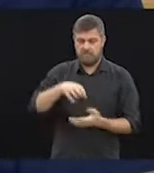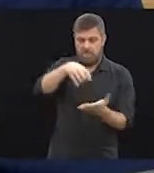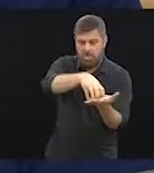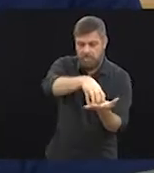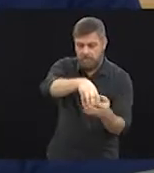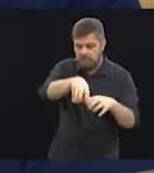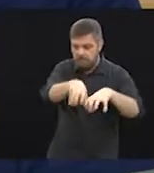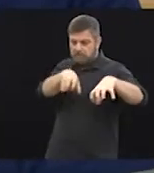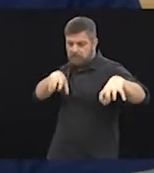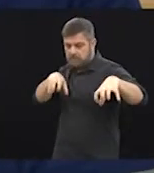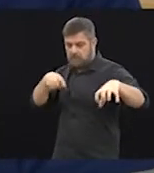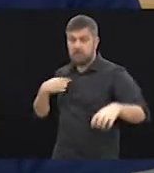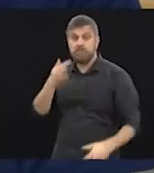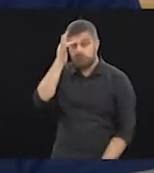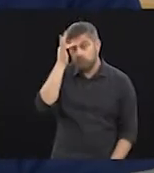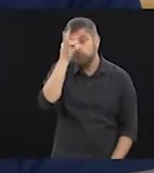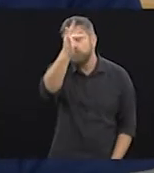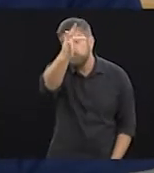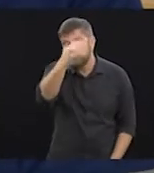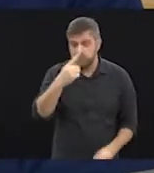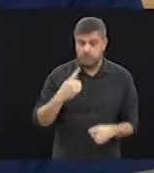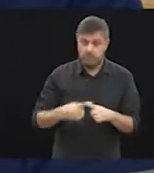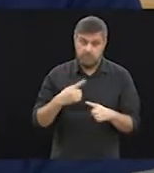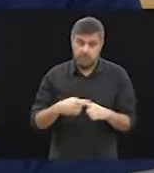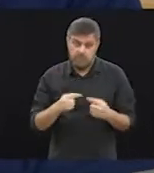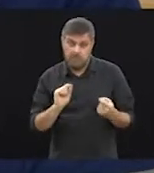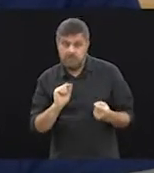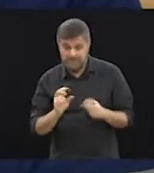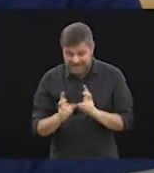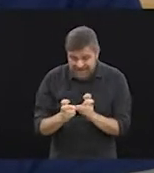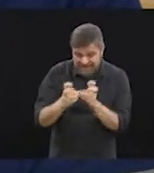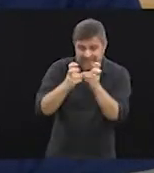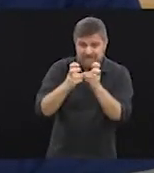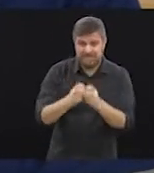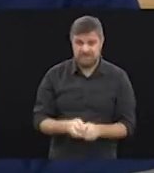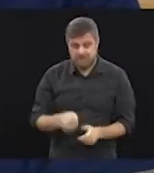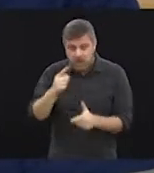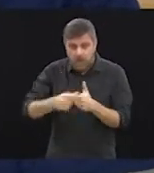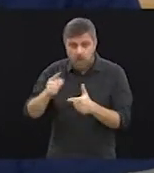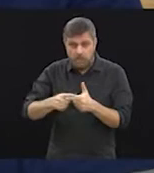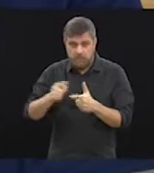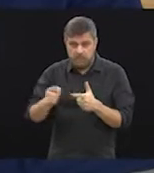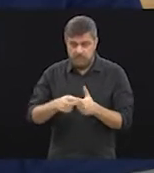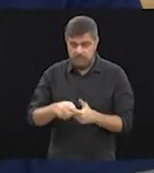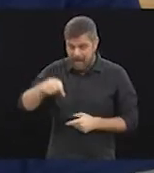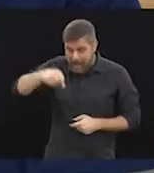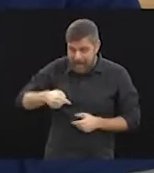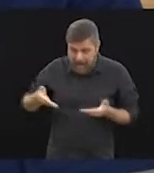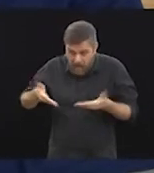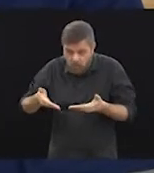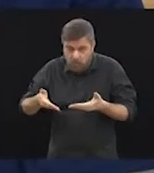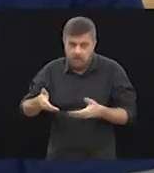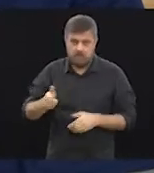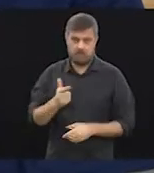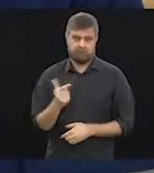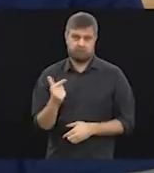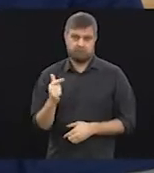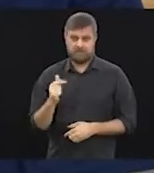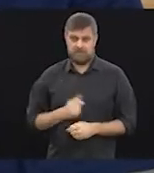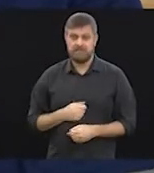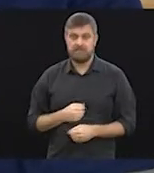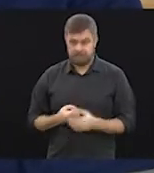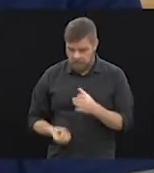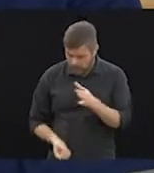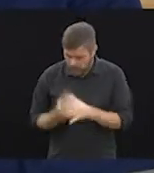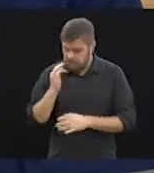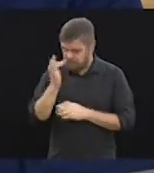nós seremos atropelados no futuro, porque a questão do câncer não é uma questão conjuntural, ela é uma questão que